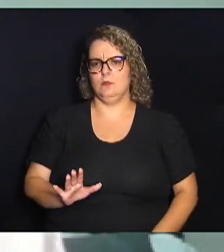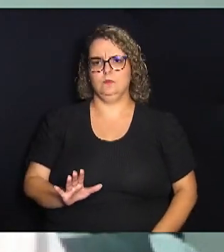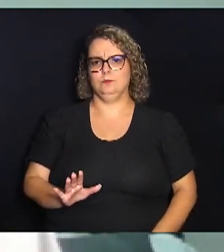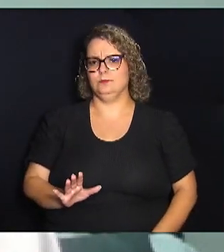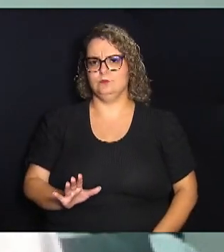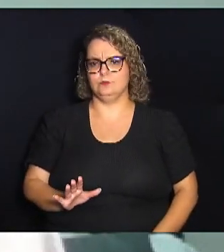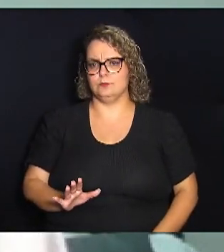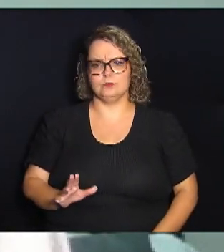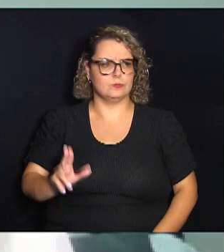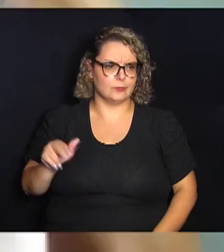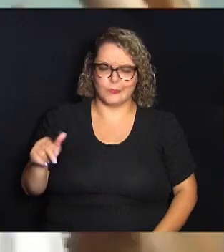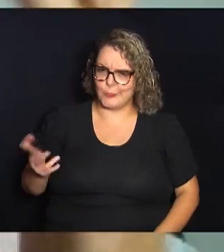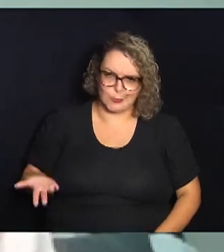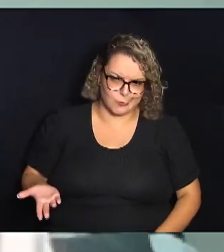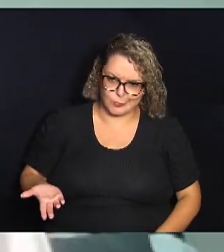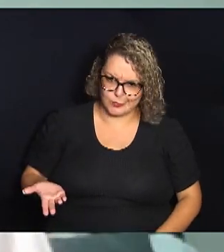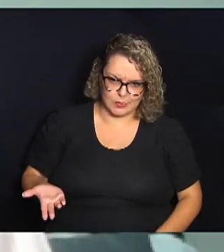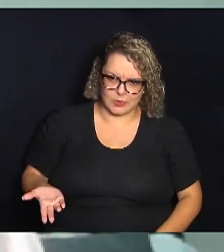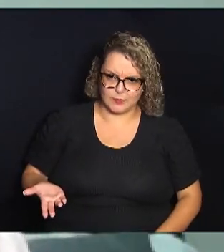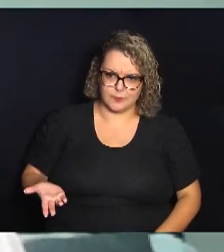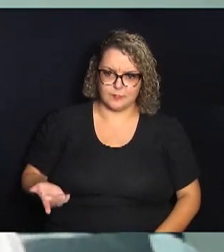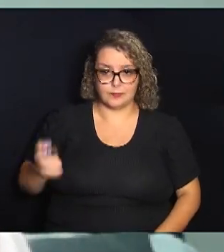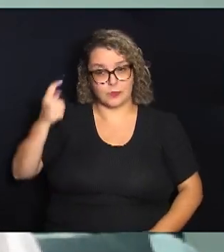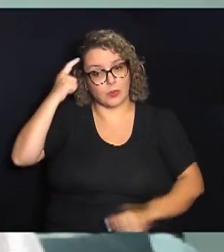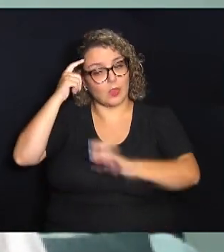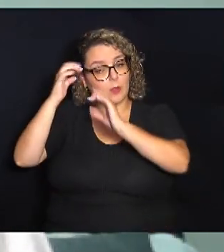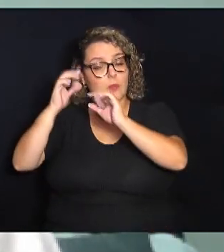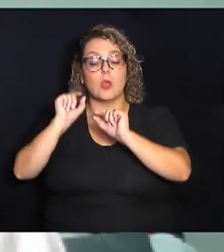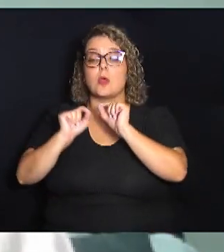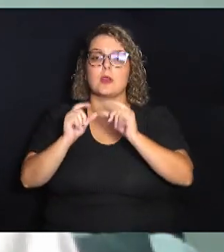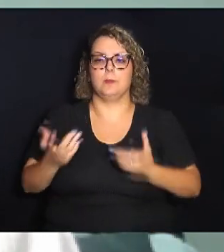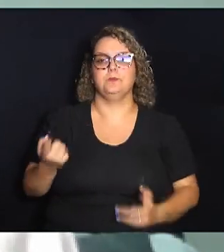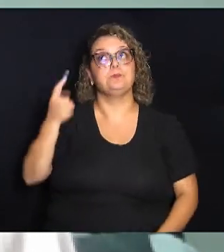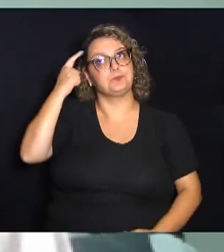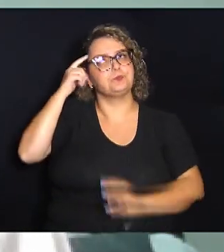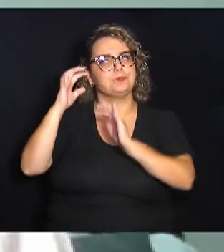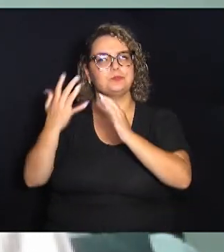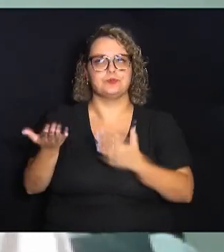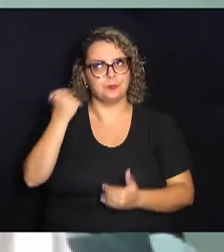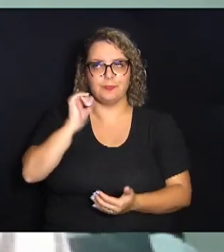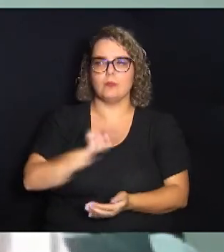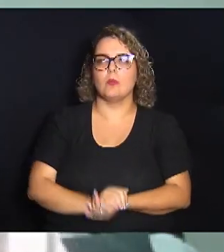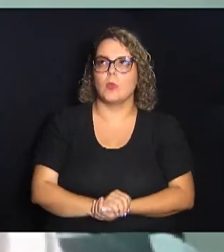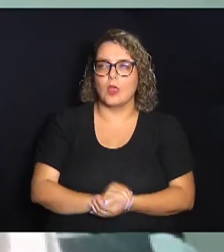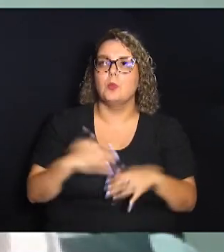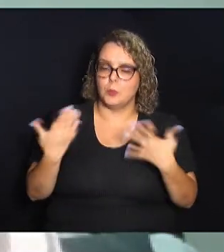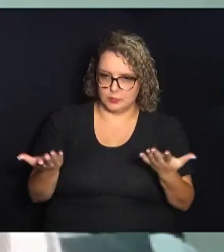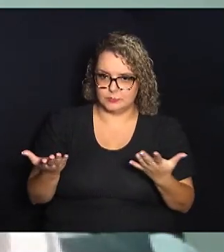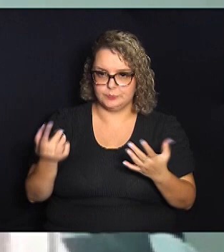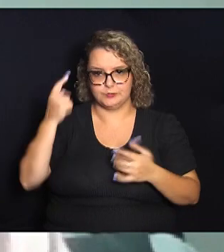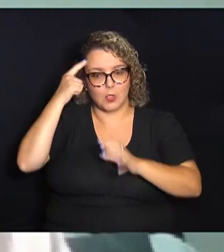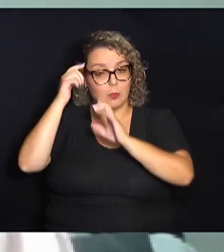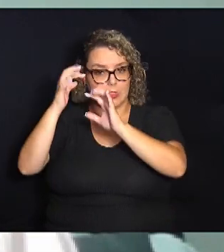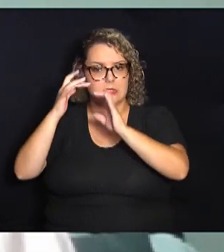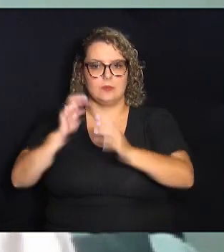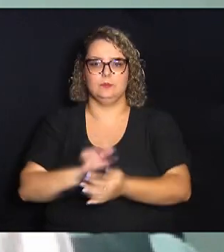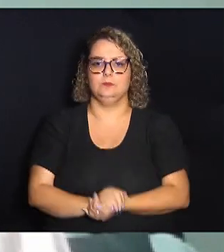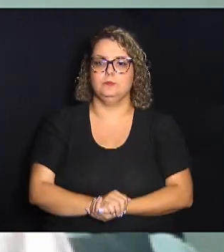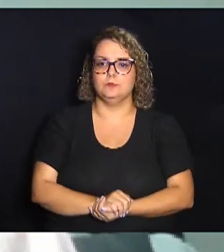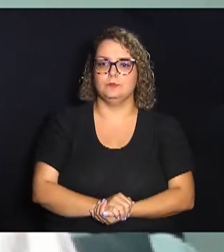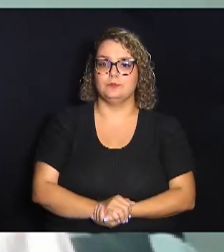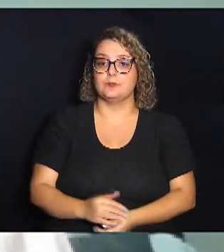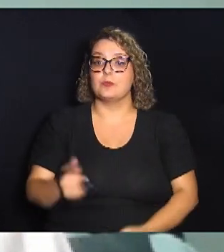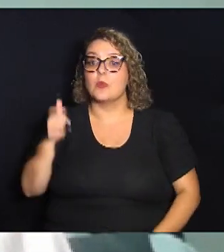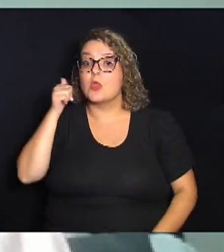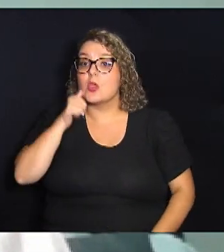De jeito nenhum. É só a gente raciocinar o seguinte, vamos pensar. Vamos raciocinar. A mulher